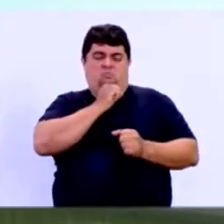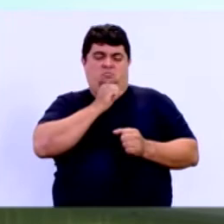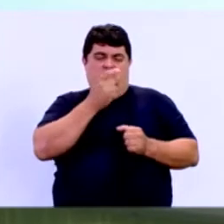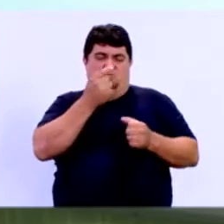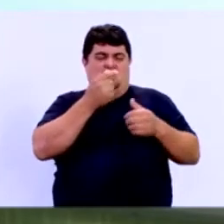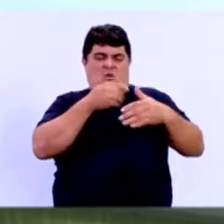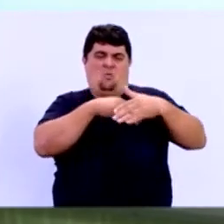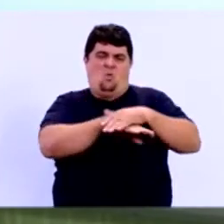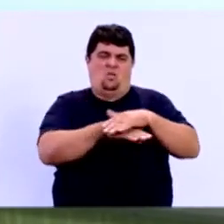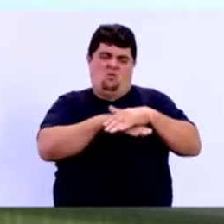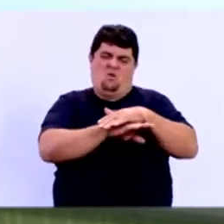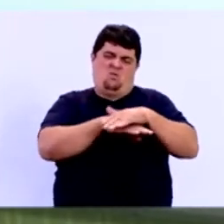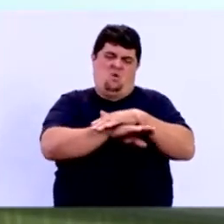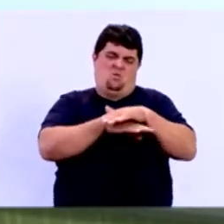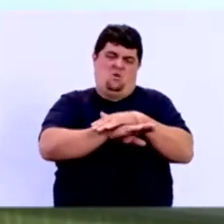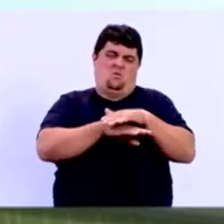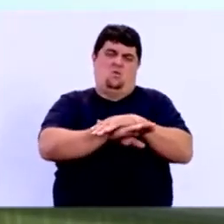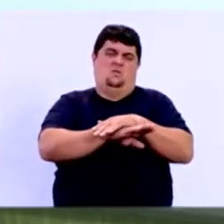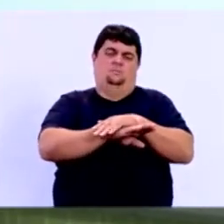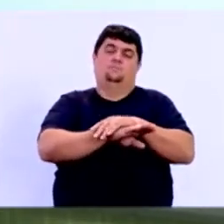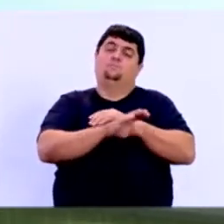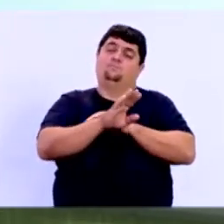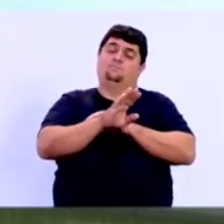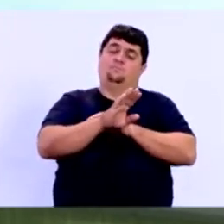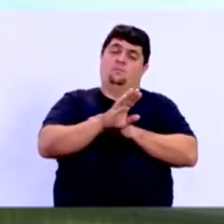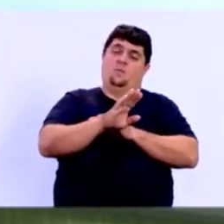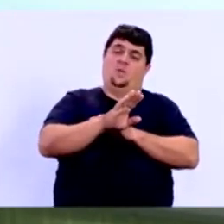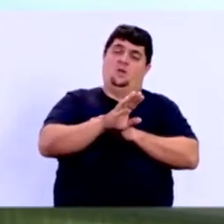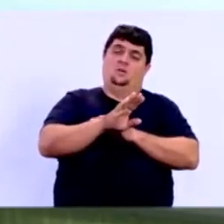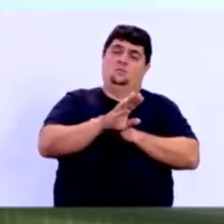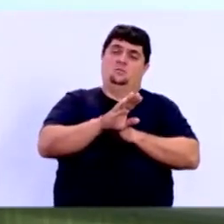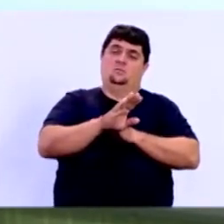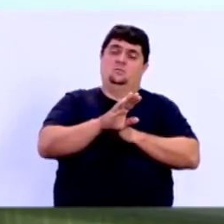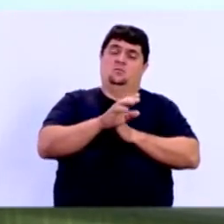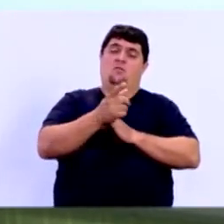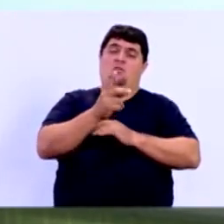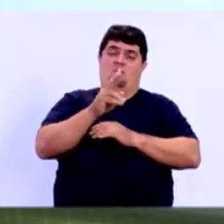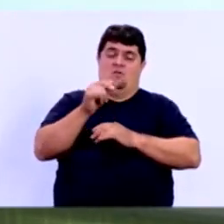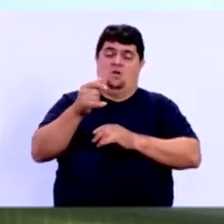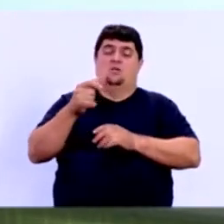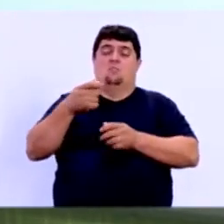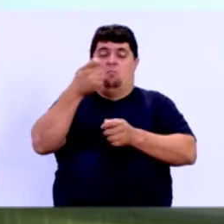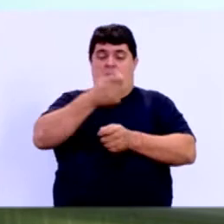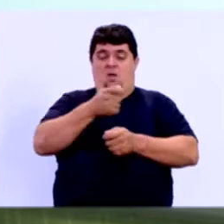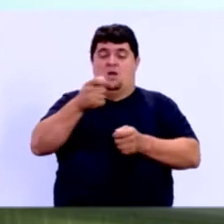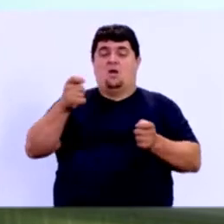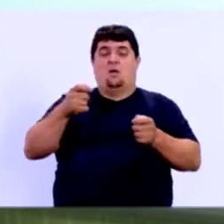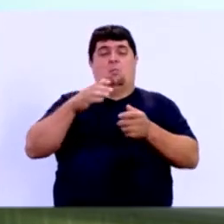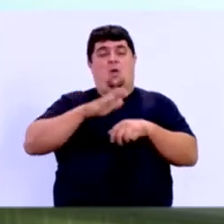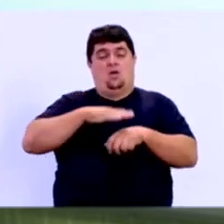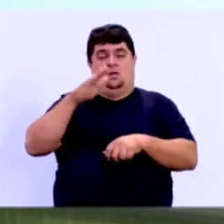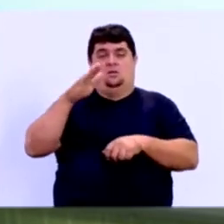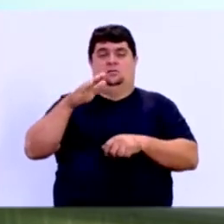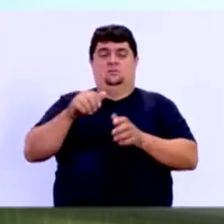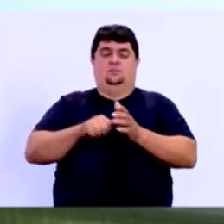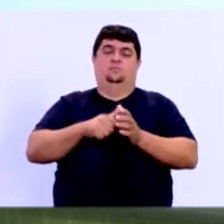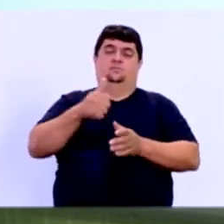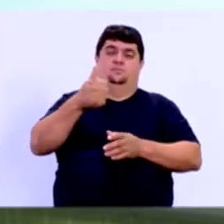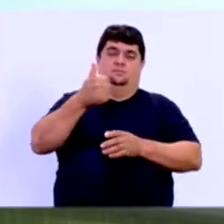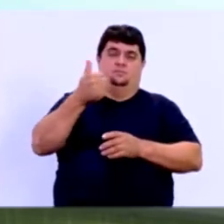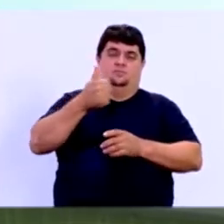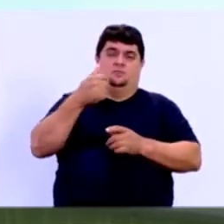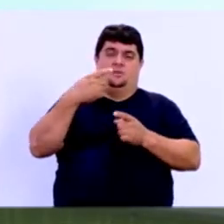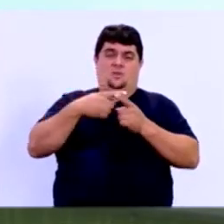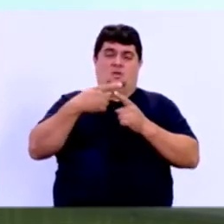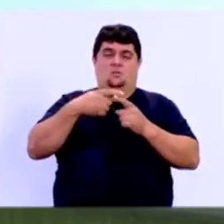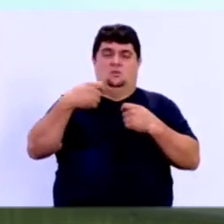estocando matéria-prima e insumo. Essa estocagem vai gerar um custo para a empresa. Primeiro, porque você